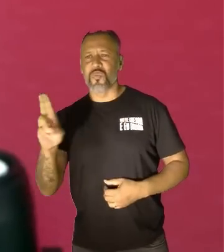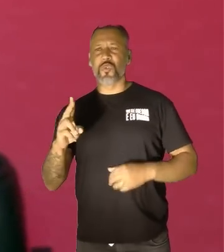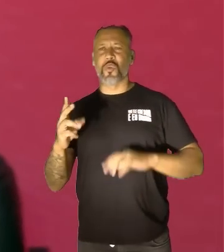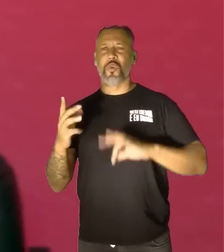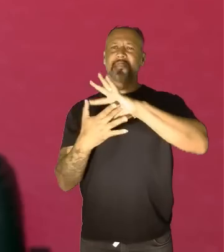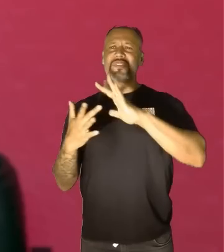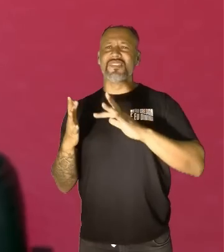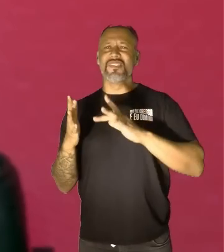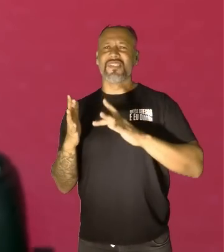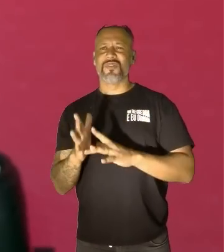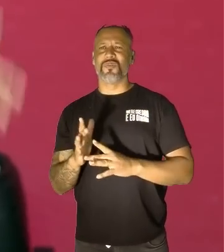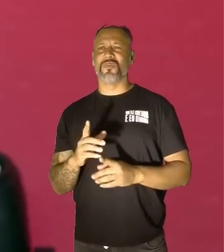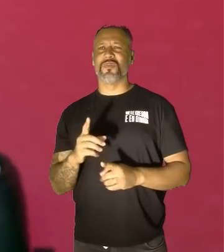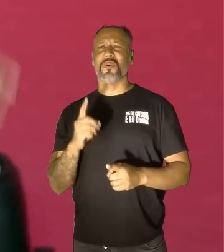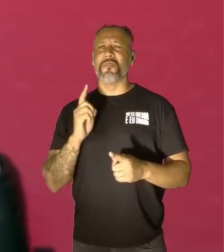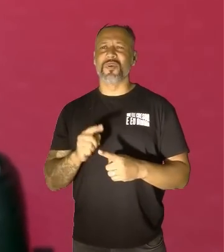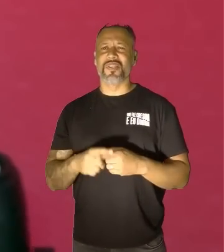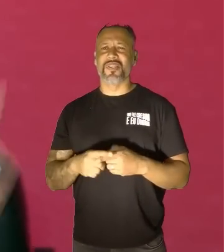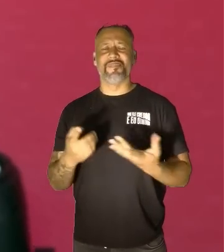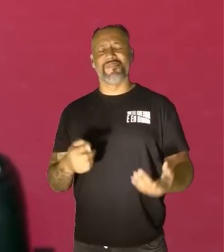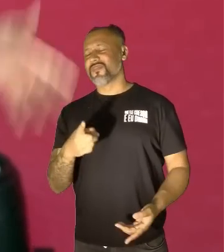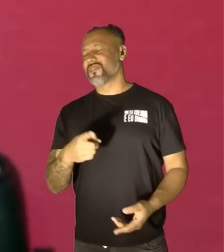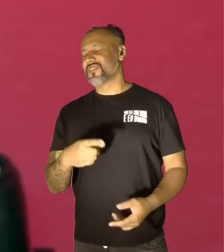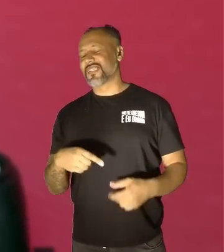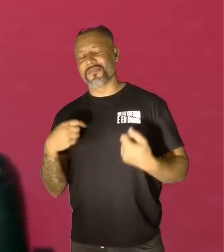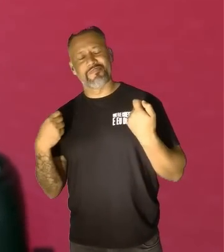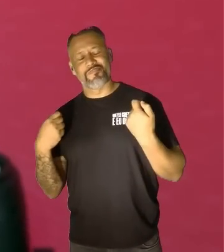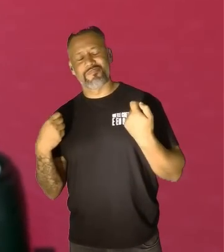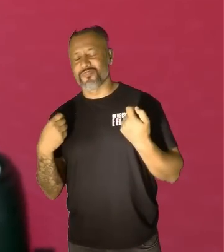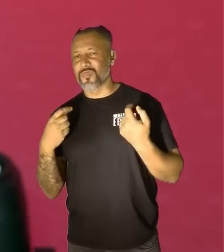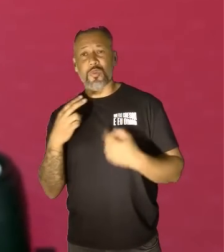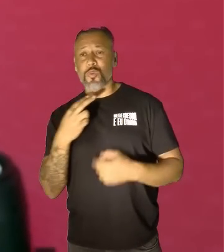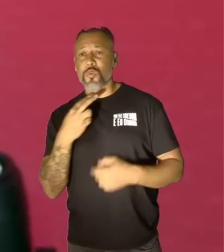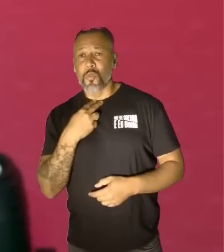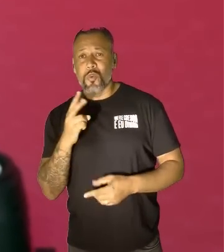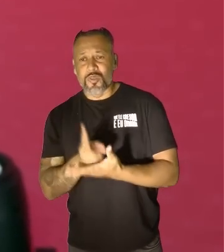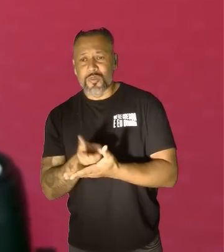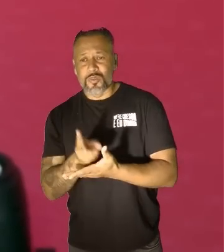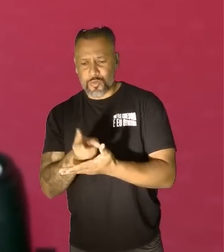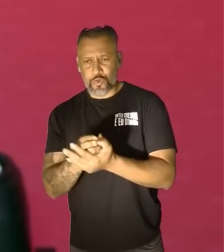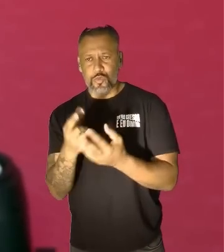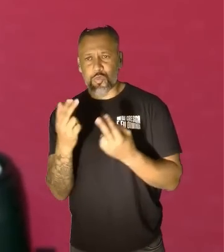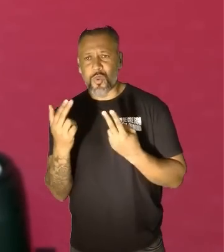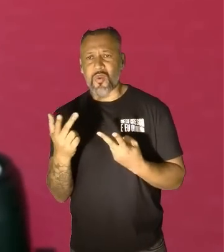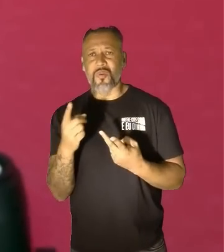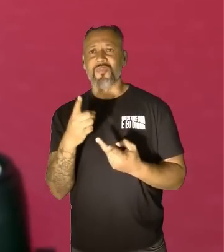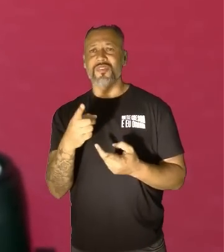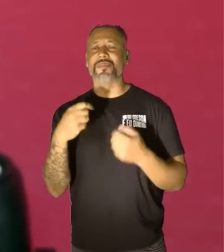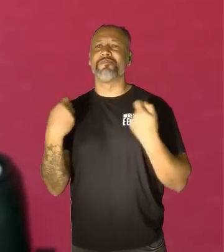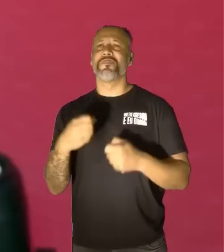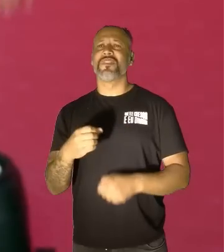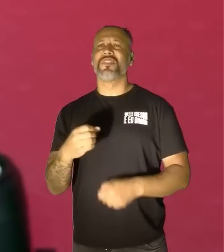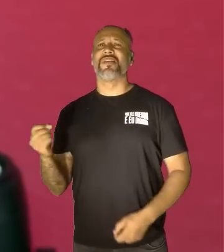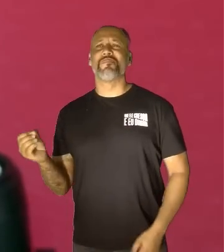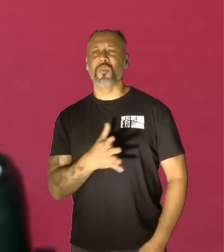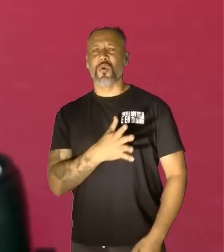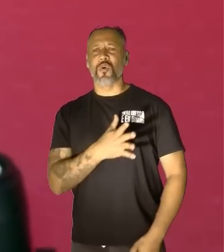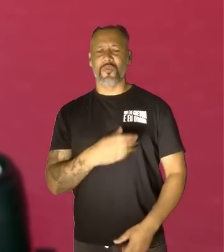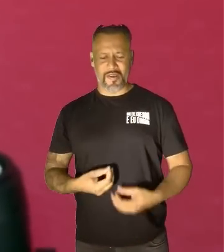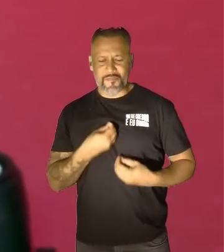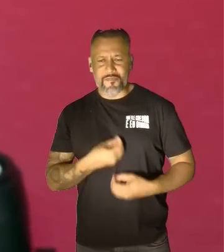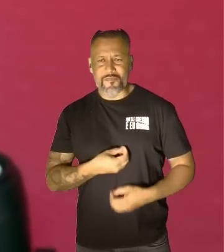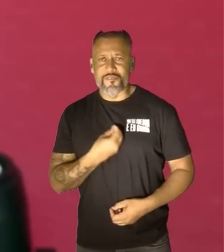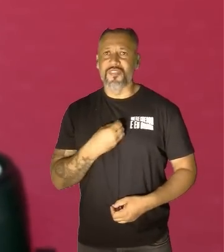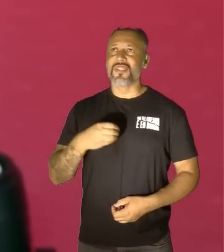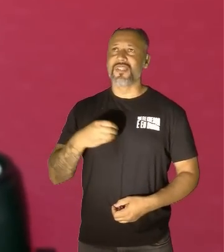terra hoje, porque eu não quero lugares de costume, eu quero lugares novos, eu quero experiências novas, eu quero um poder novo, eu